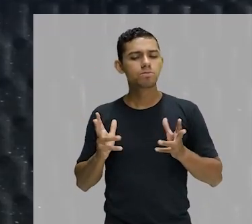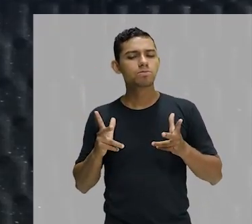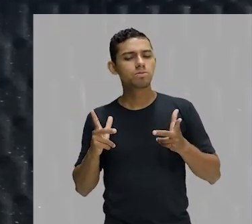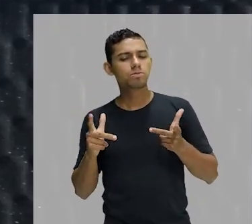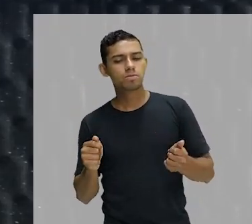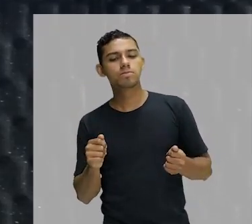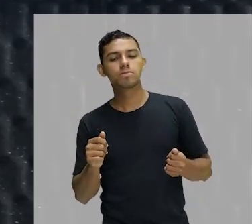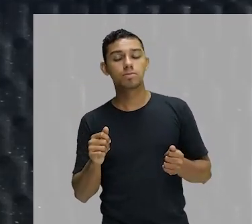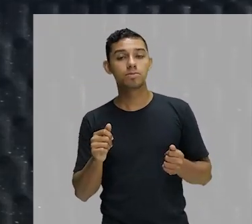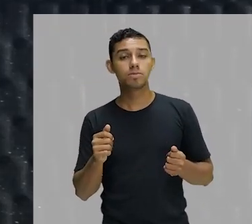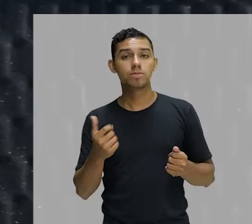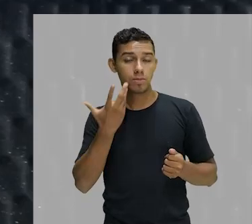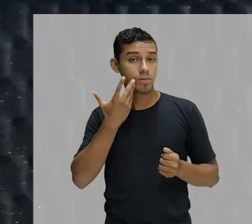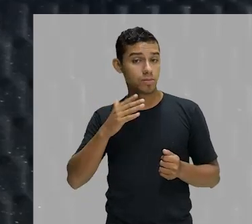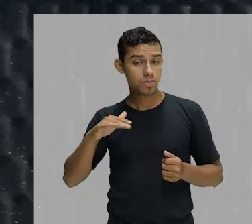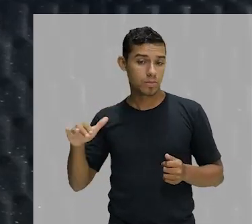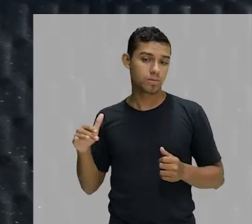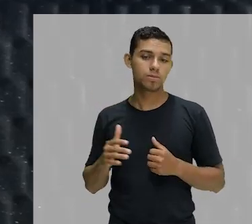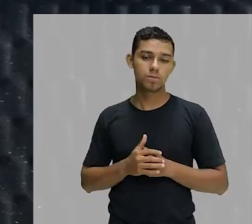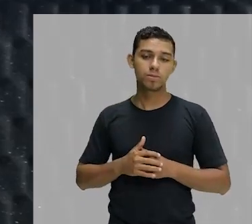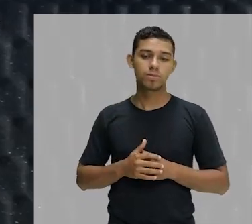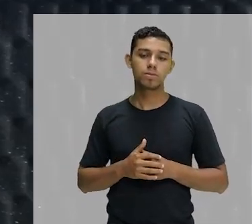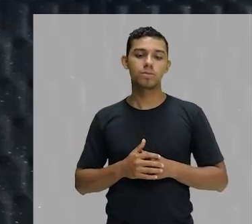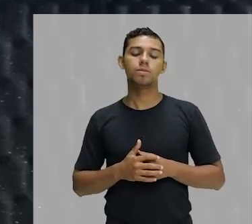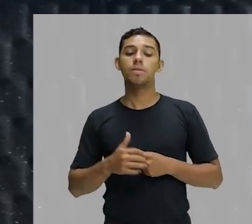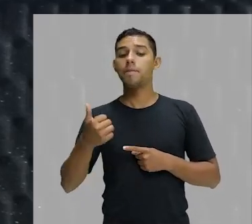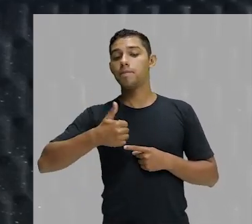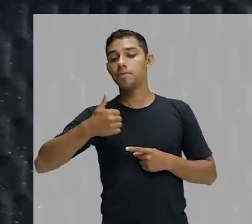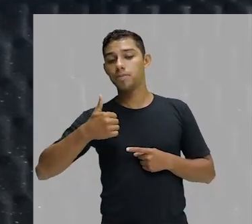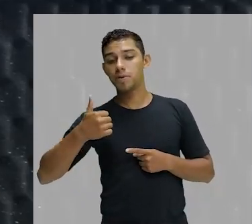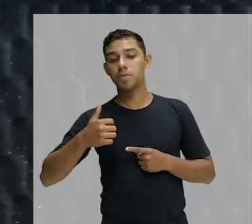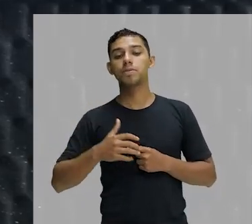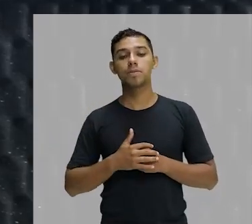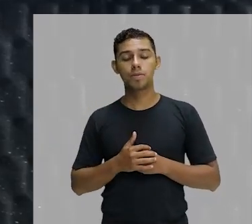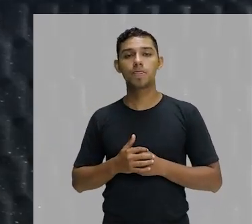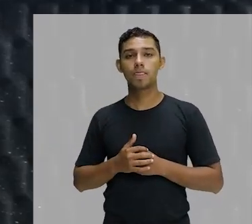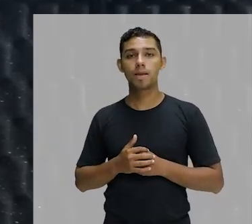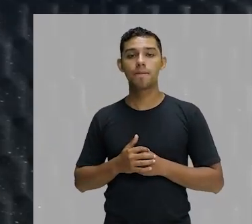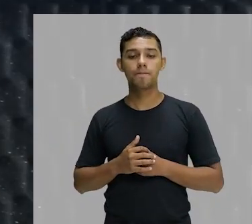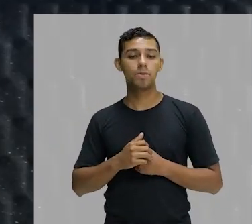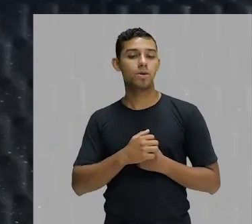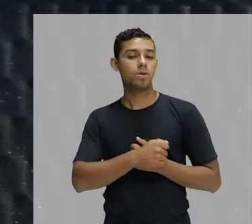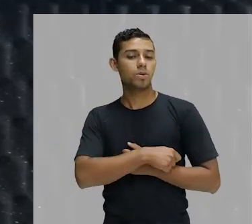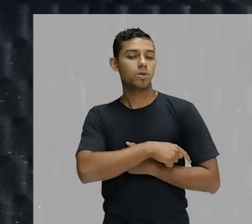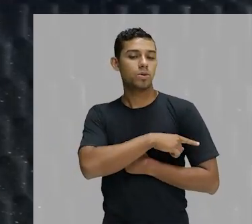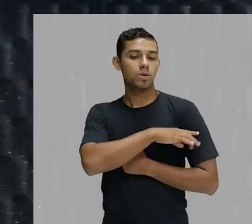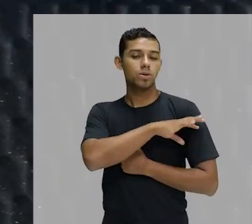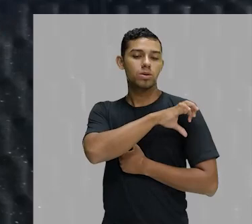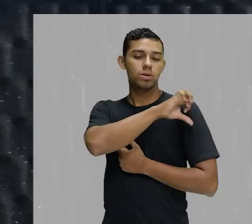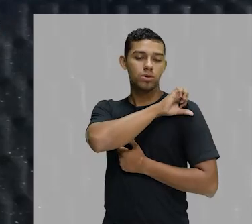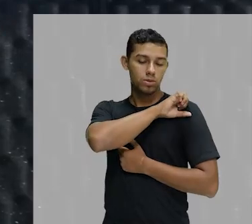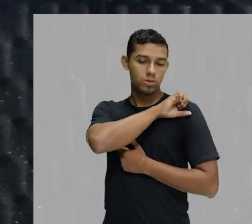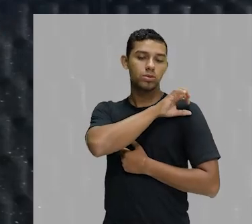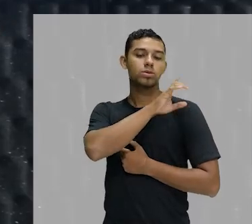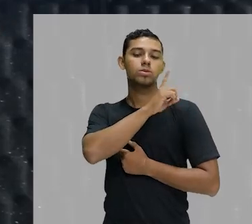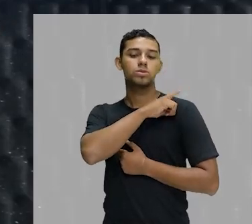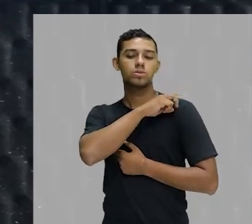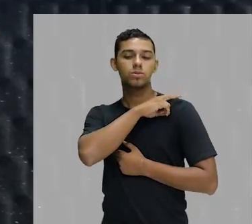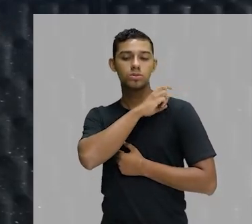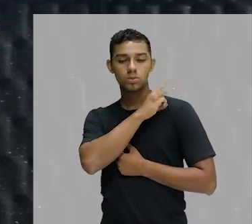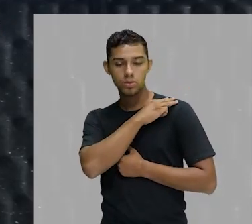uma criança. Primeira etapa, alfabetização motora. De 5 a 7 anos. Aqui a gente vai